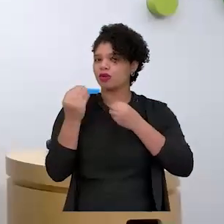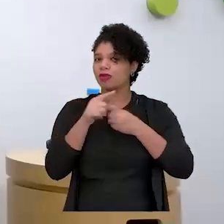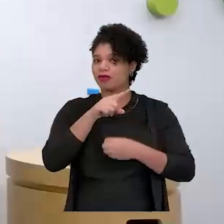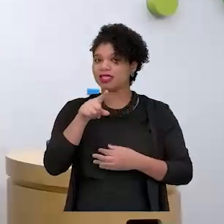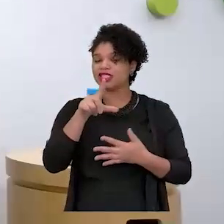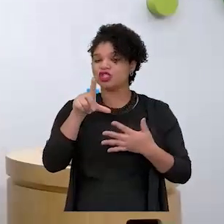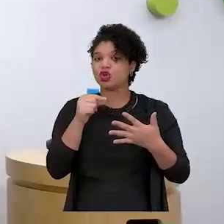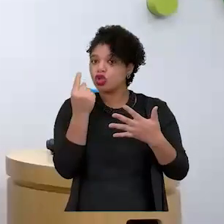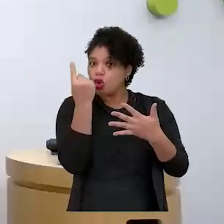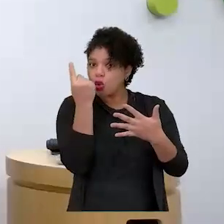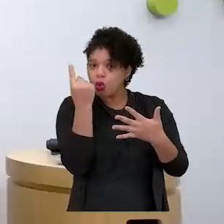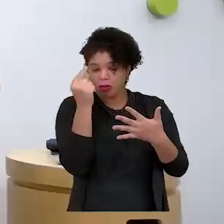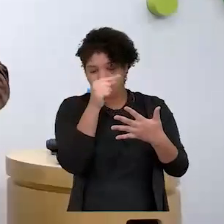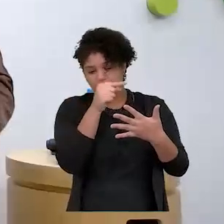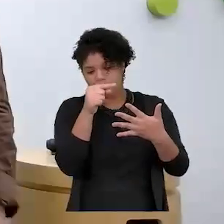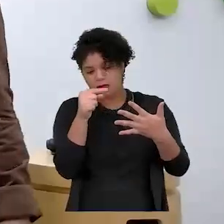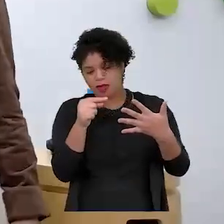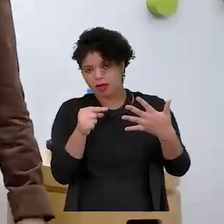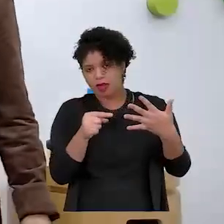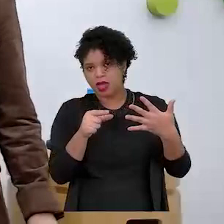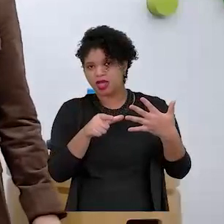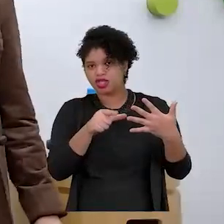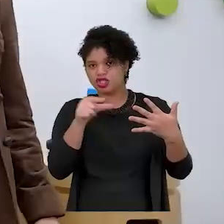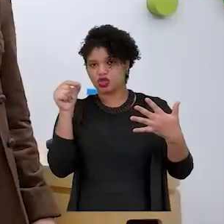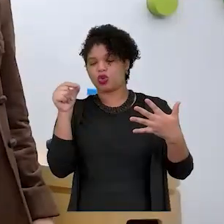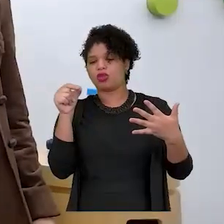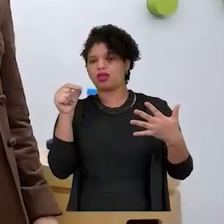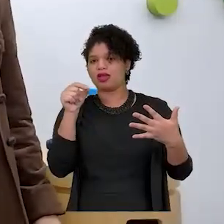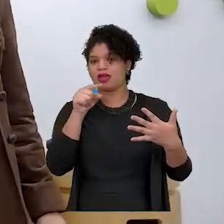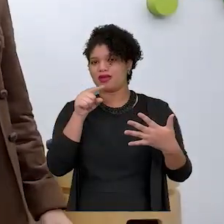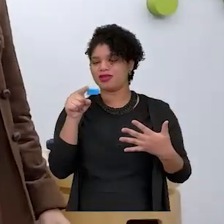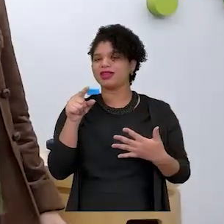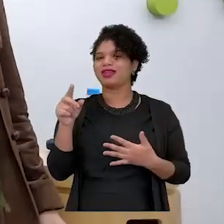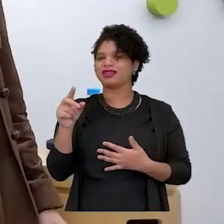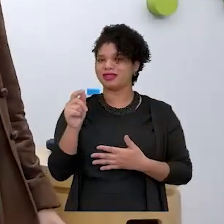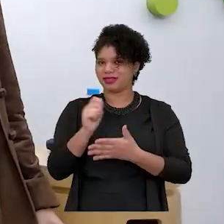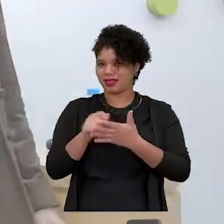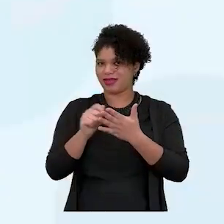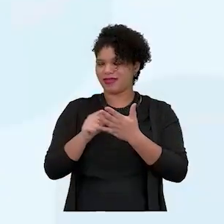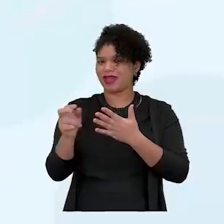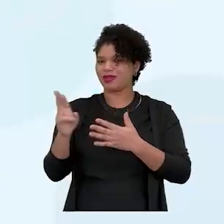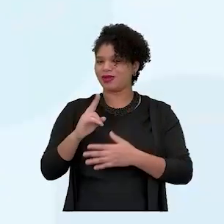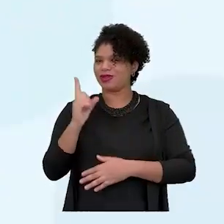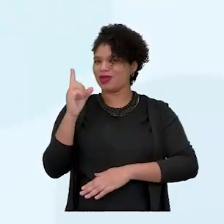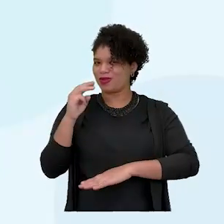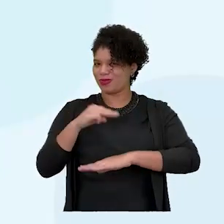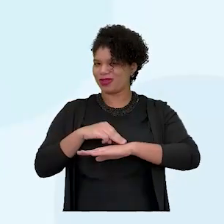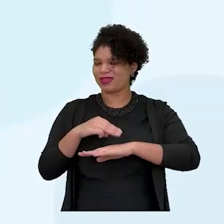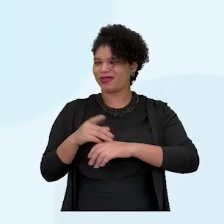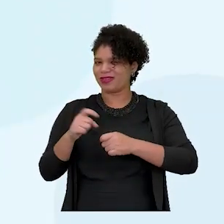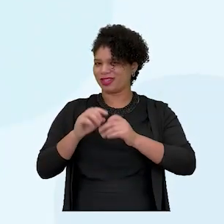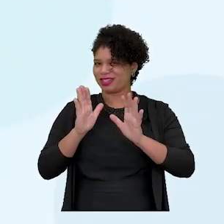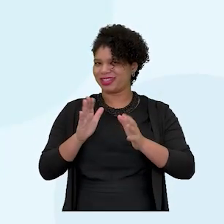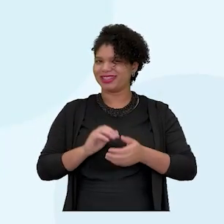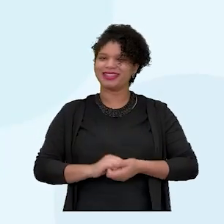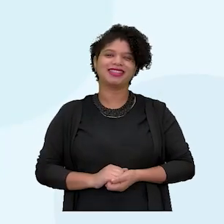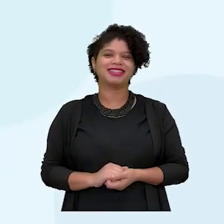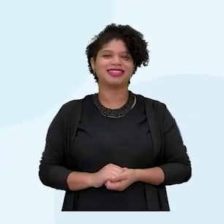aqui e traz aí a respostinha pra gente, tá certo? Mais um minutinho e já voltamos.